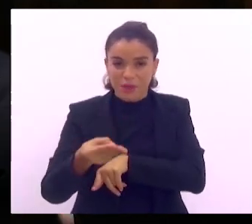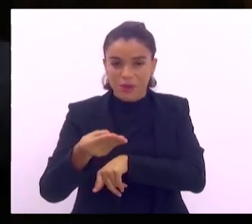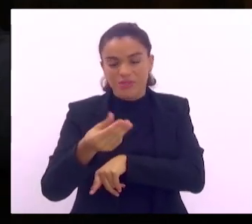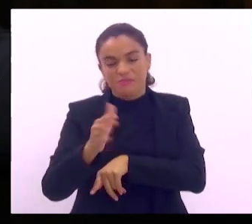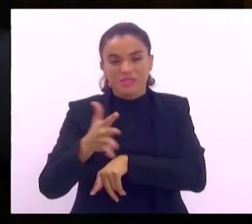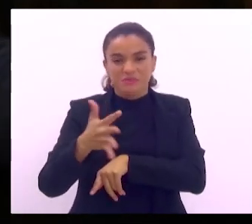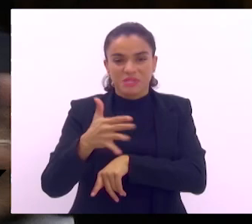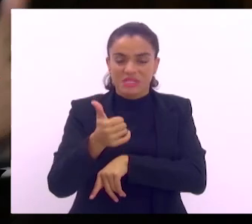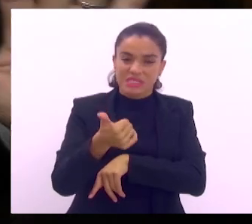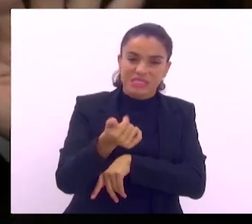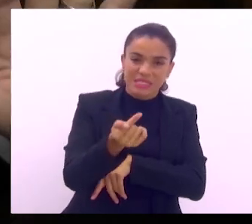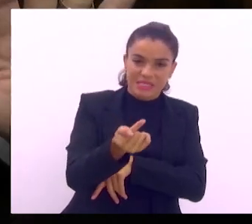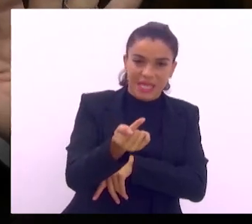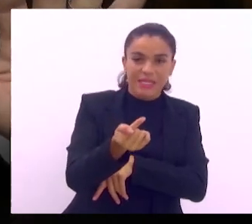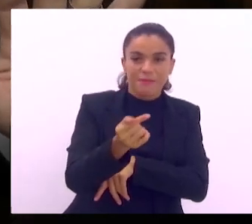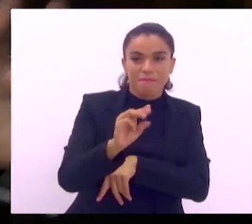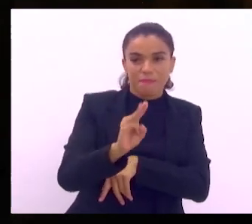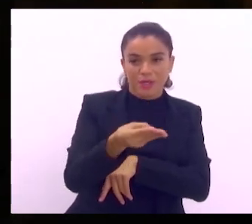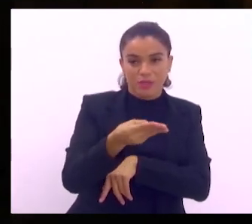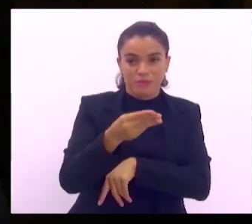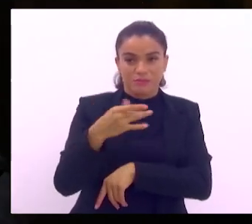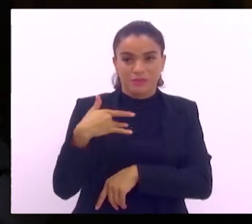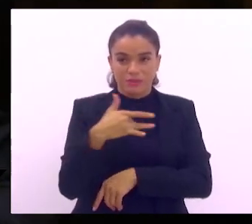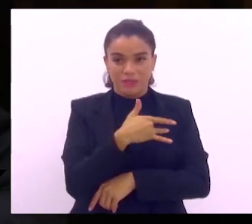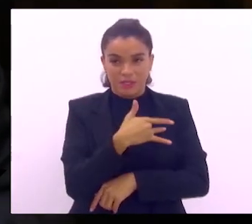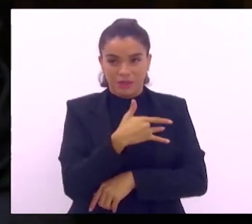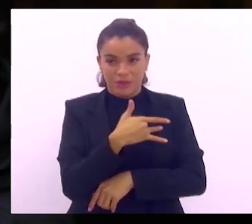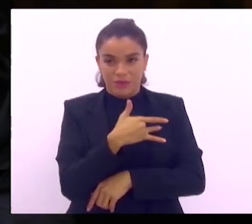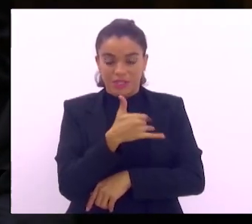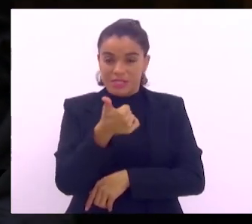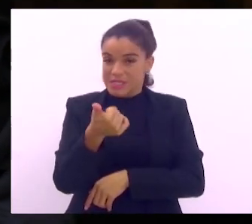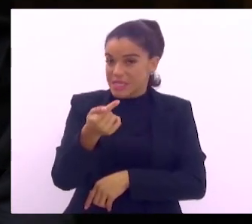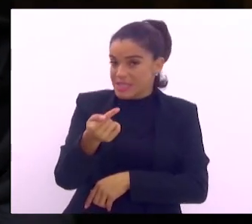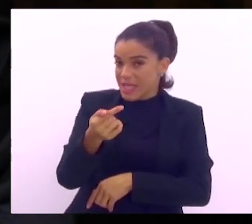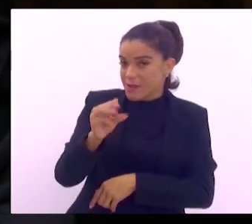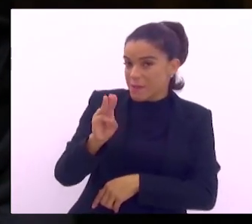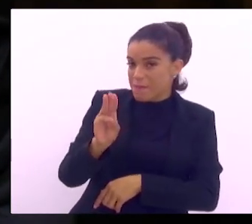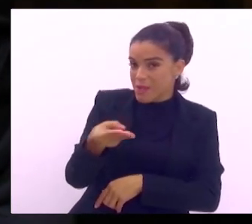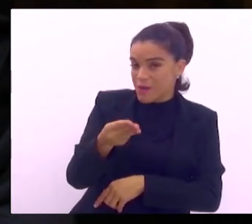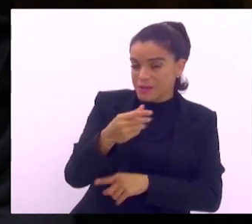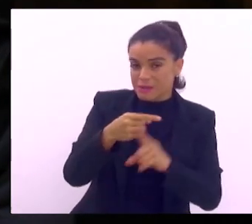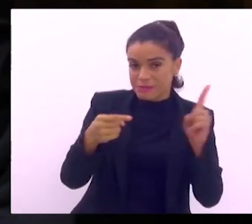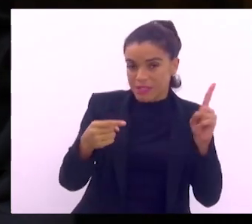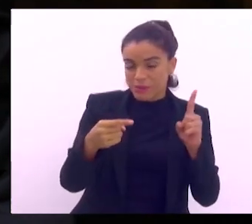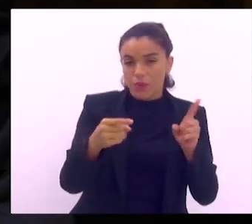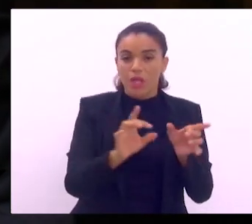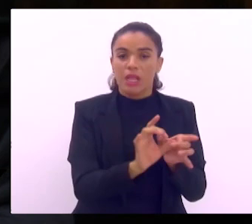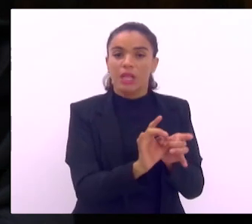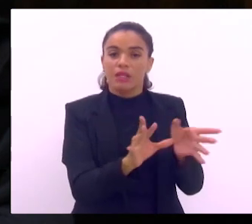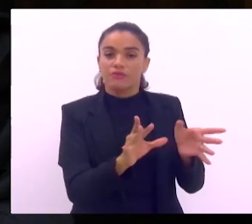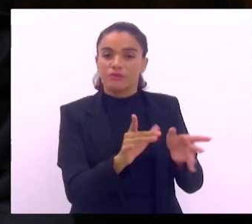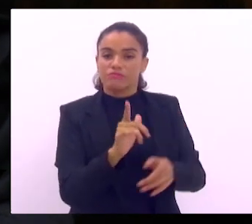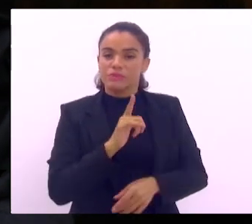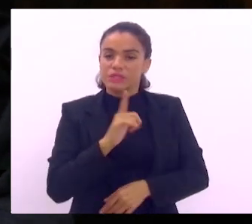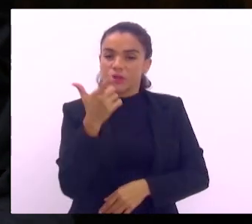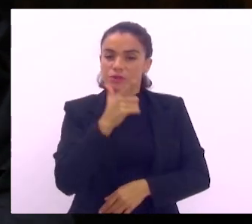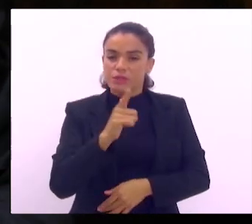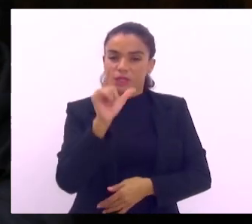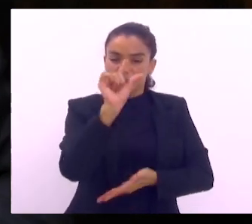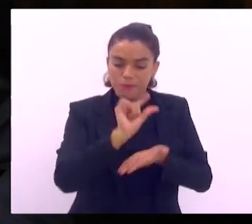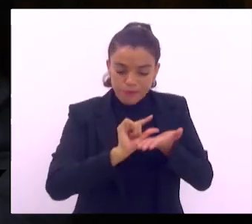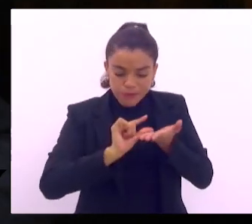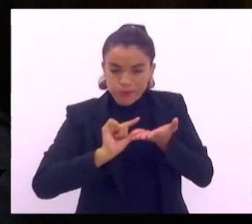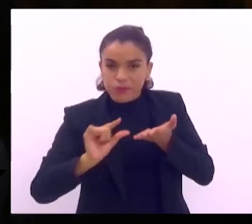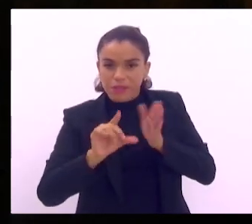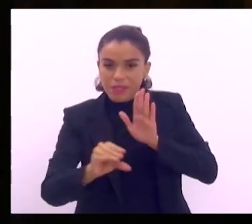meio específico para a saúde, mas 17 milhões e meio livre. Se nós conseguimos uma parcela de emenda